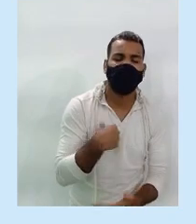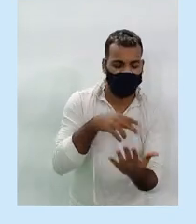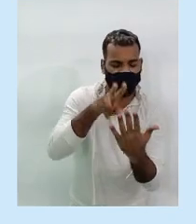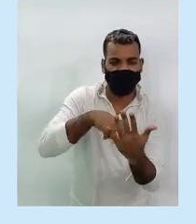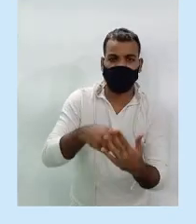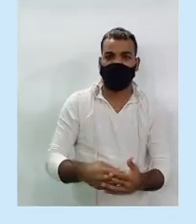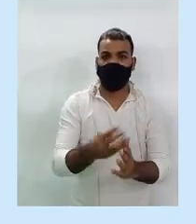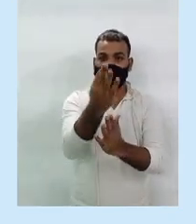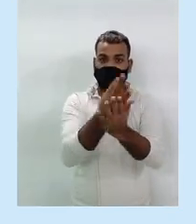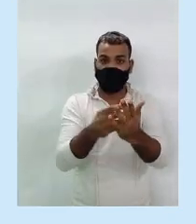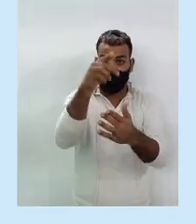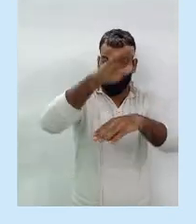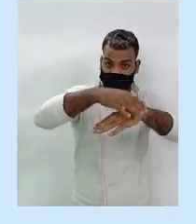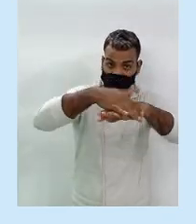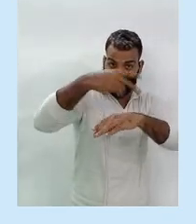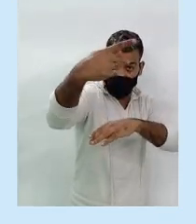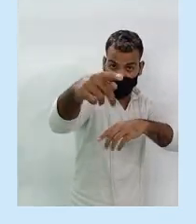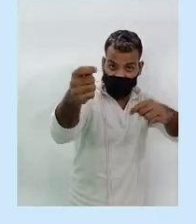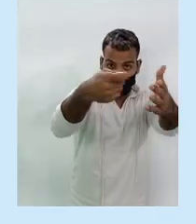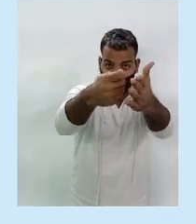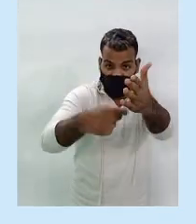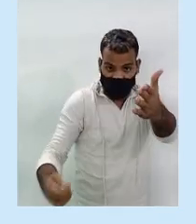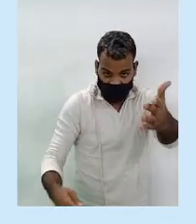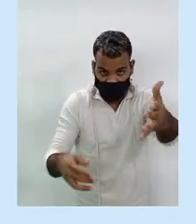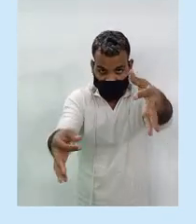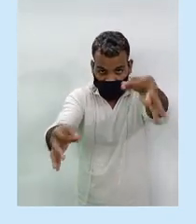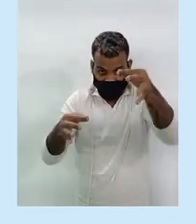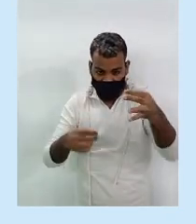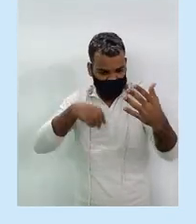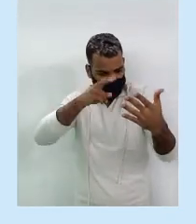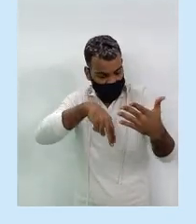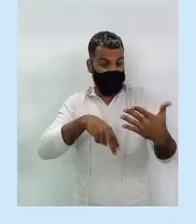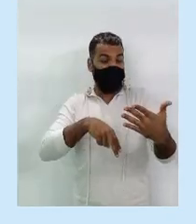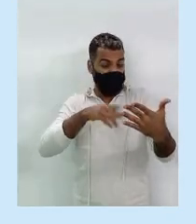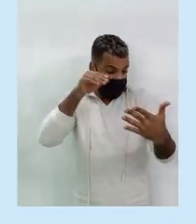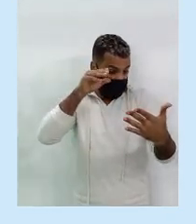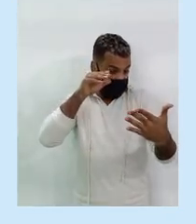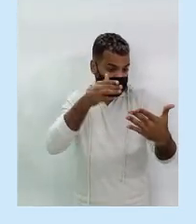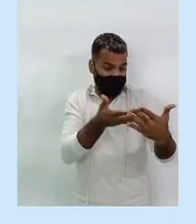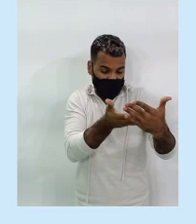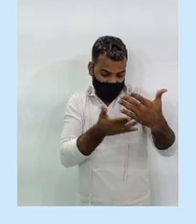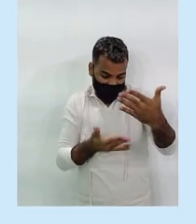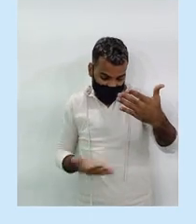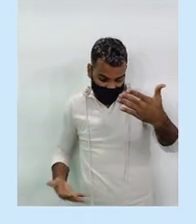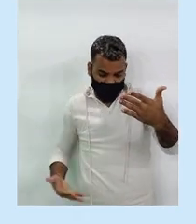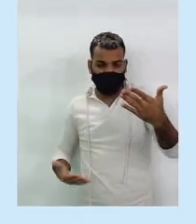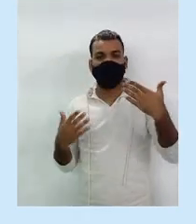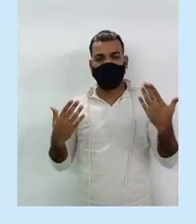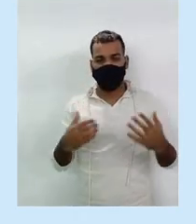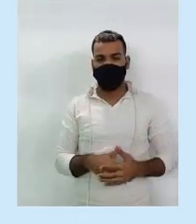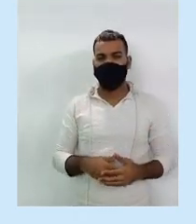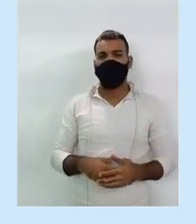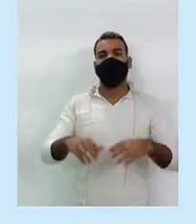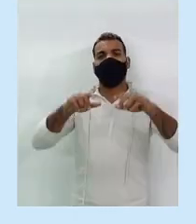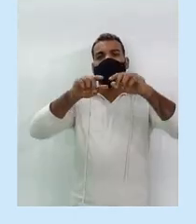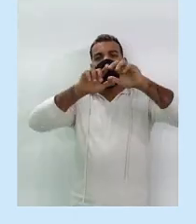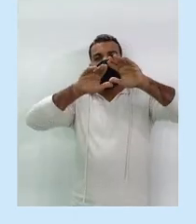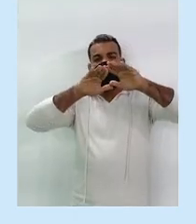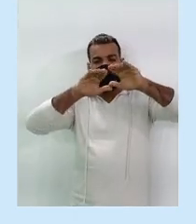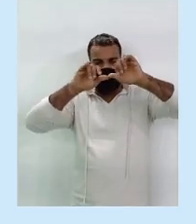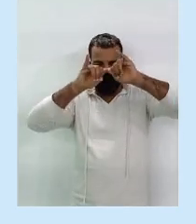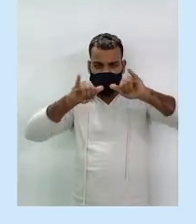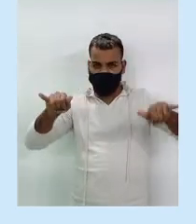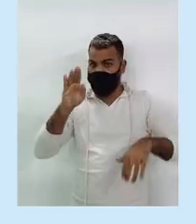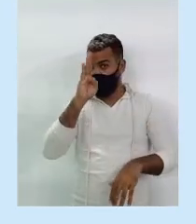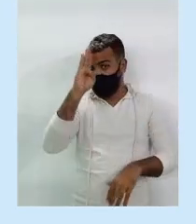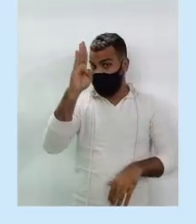seu texto, certo? E ao mesmo tempo eu tenho as informações, a principal, as secundárias, os detalhes,